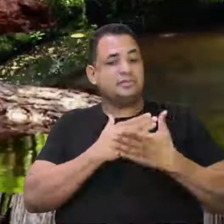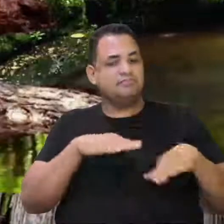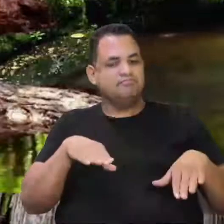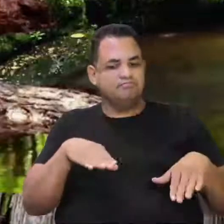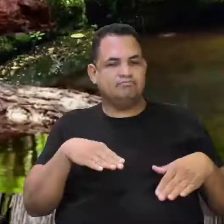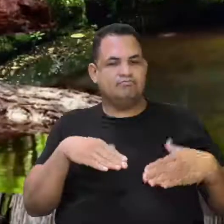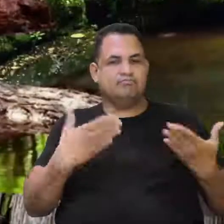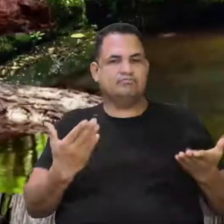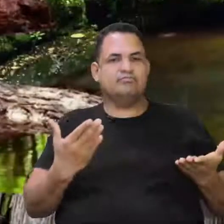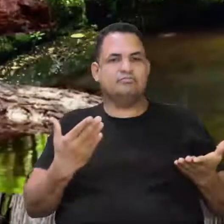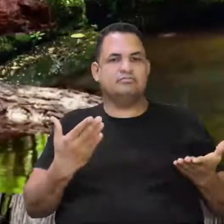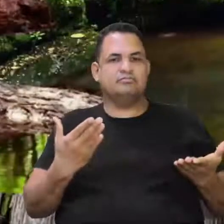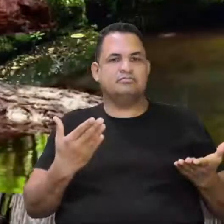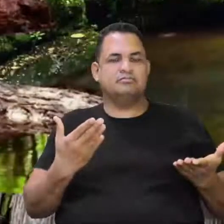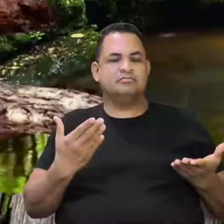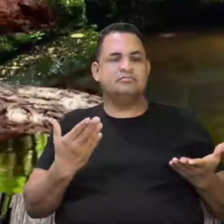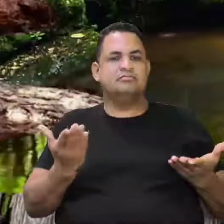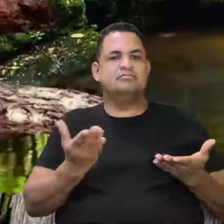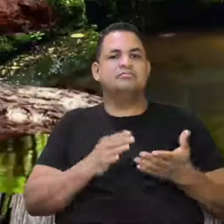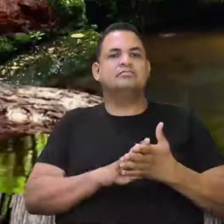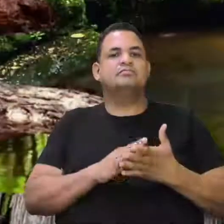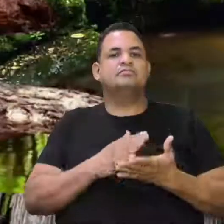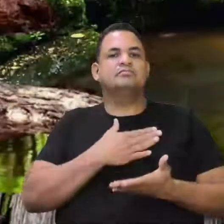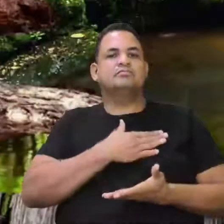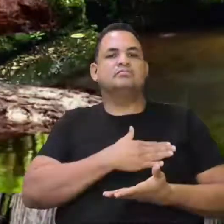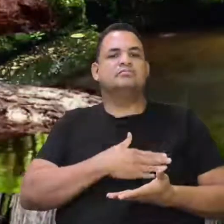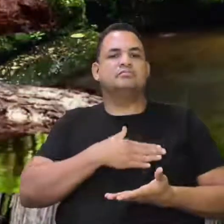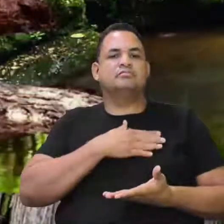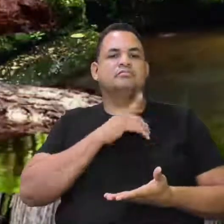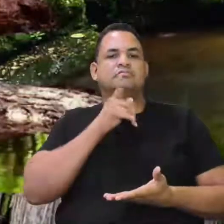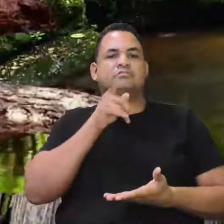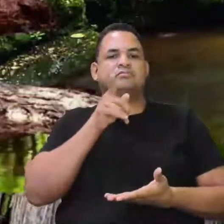final. Então, eu gostaria que você,